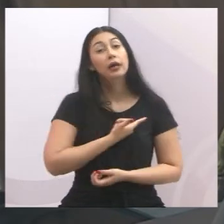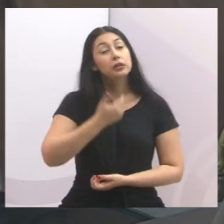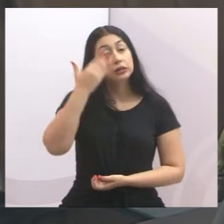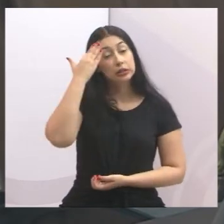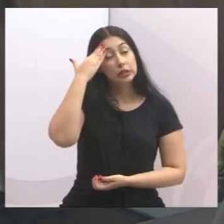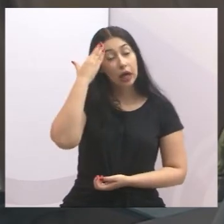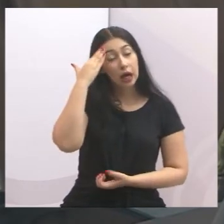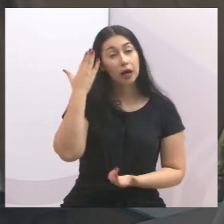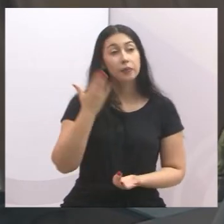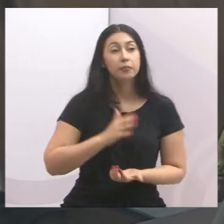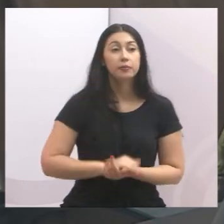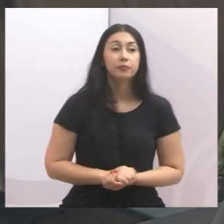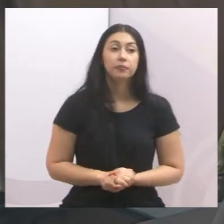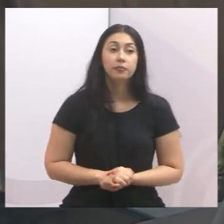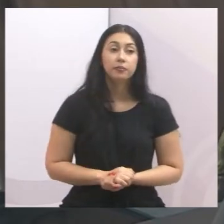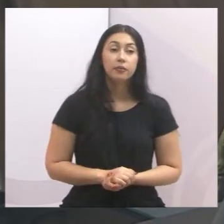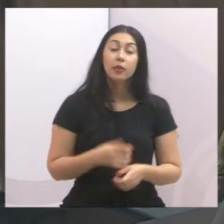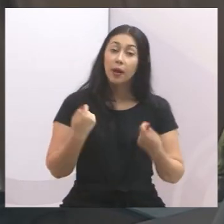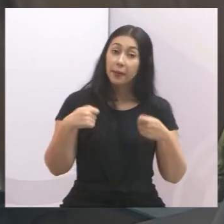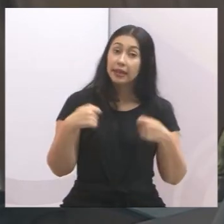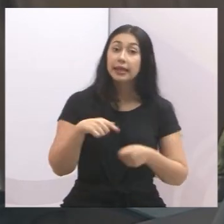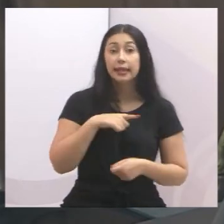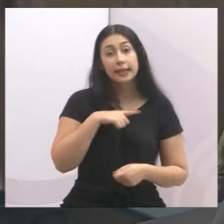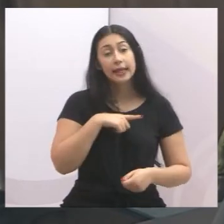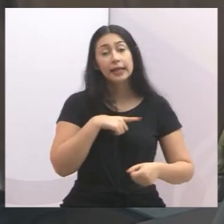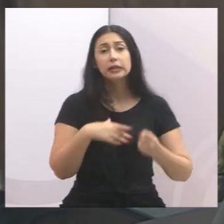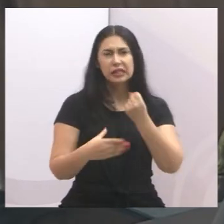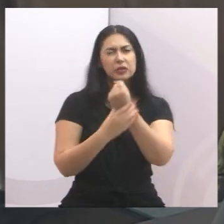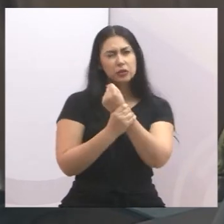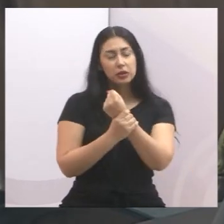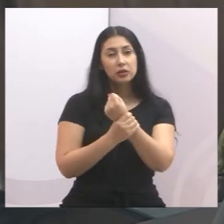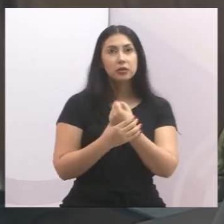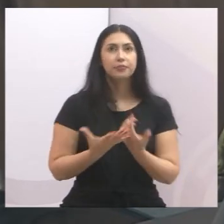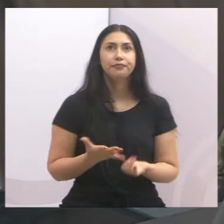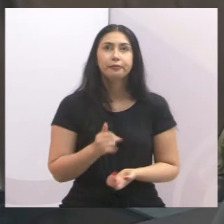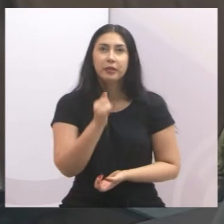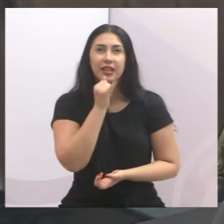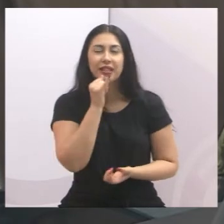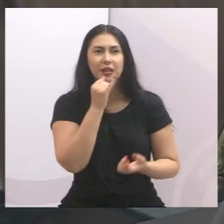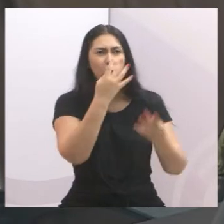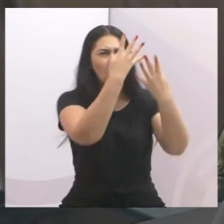prestar esse serviço de segurança. Então, uma tela